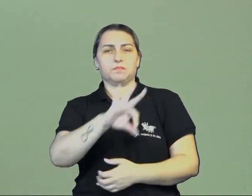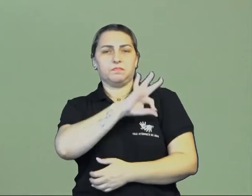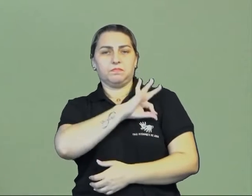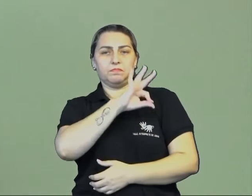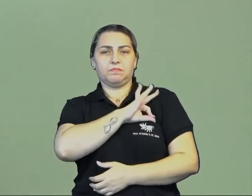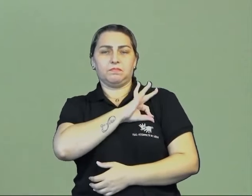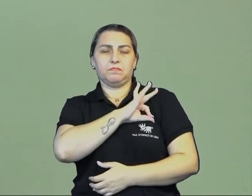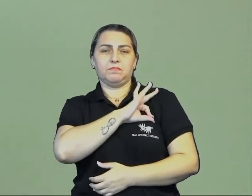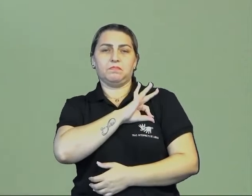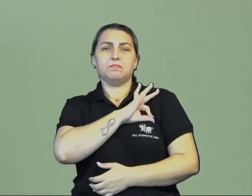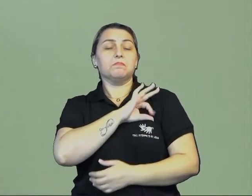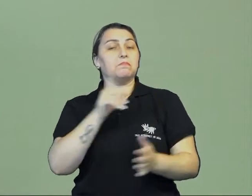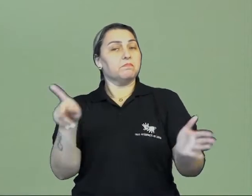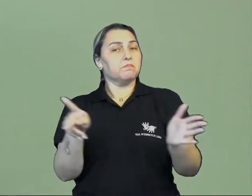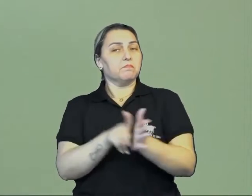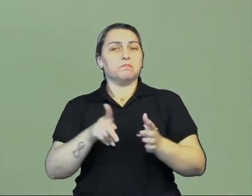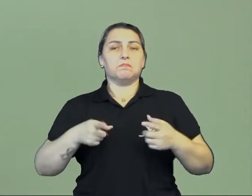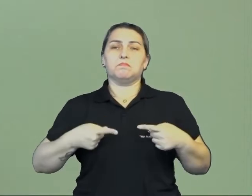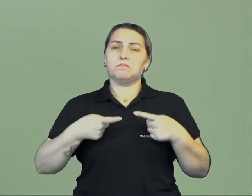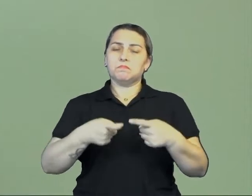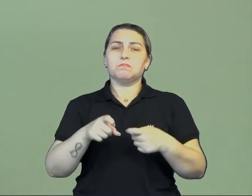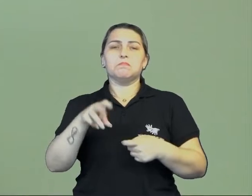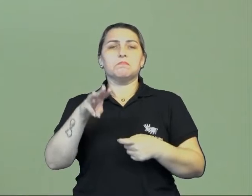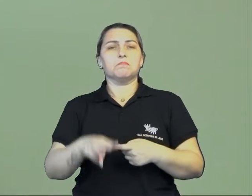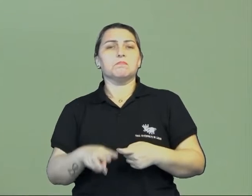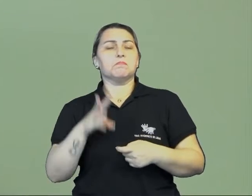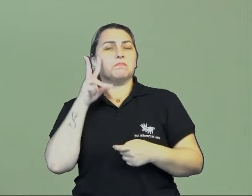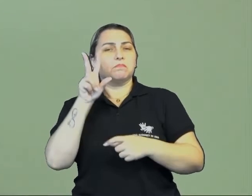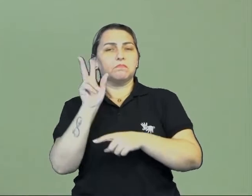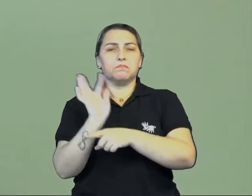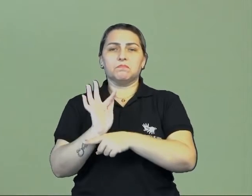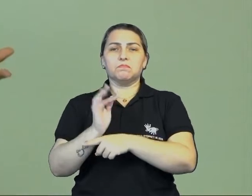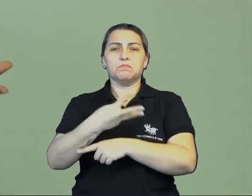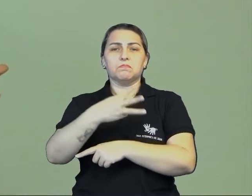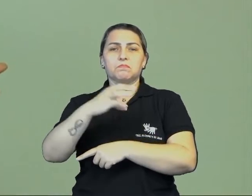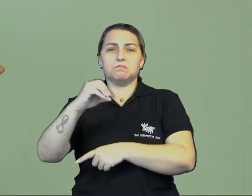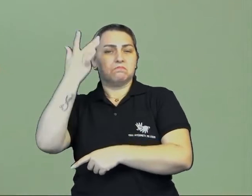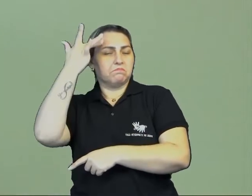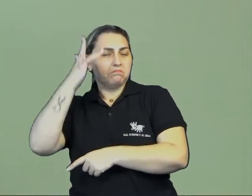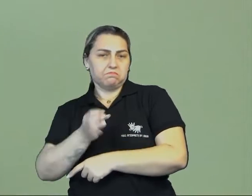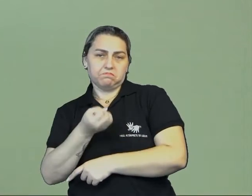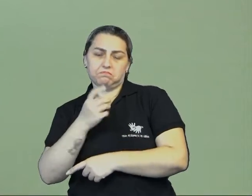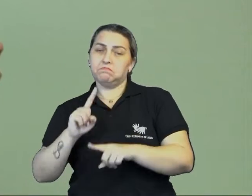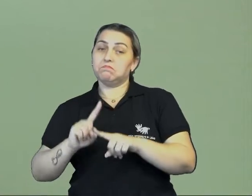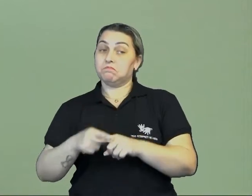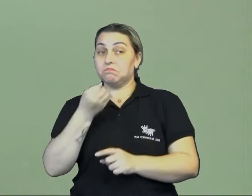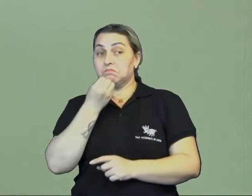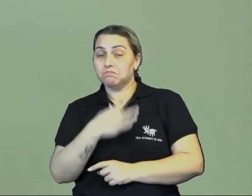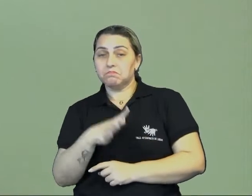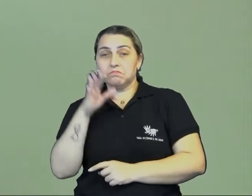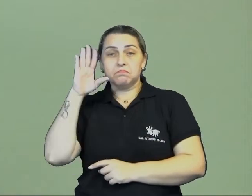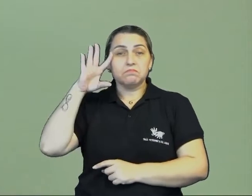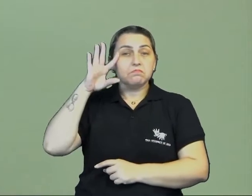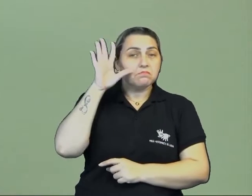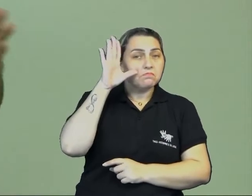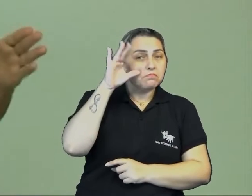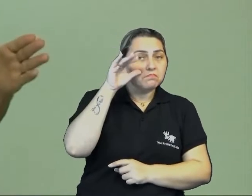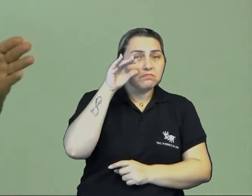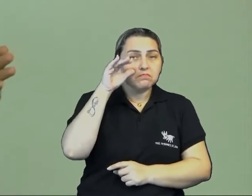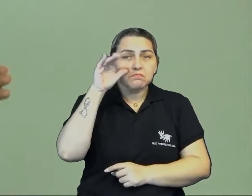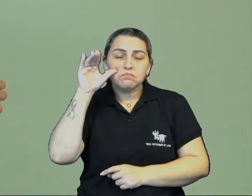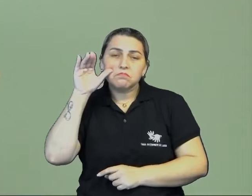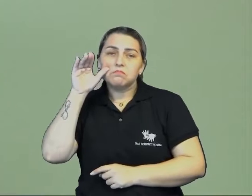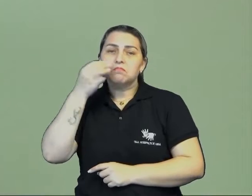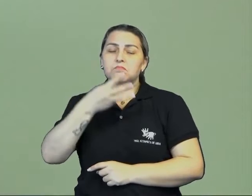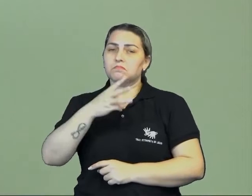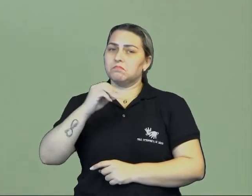eram corpos para guerra. Quem já assistiu 300, não sei se é bom, mas é uma boa observação. Imagine o filme 300.